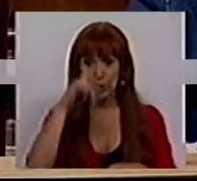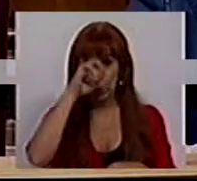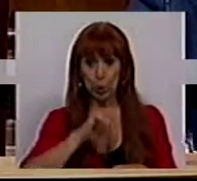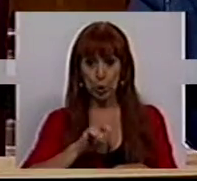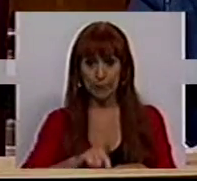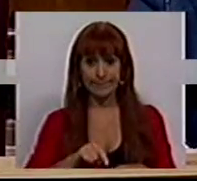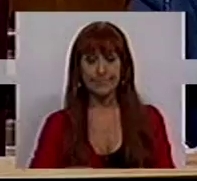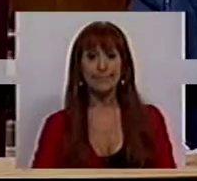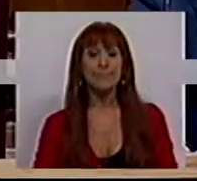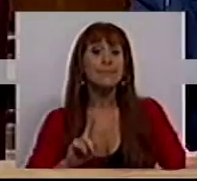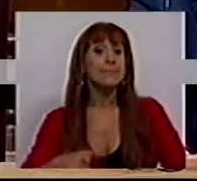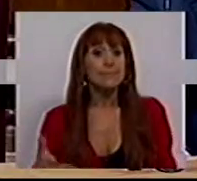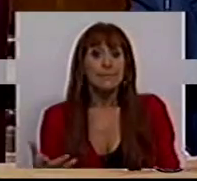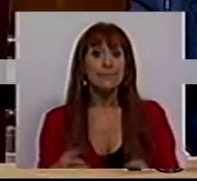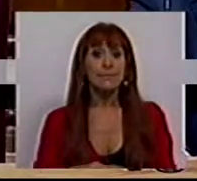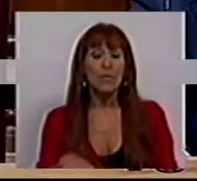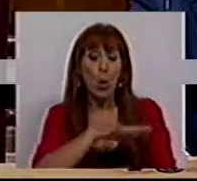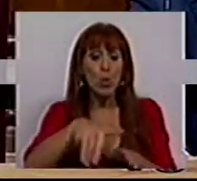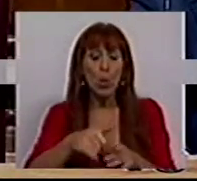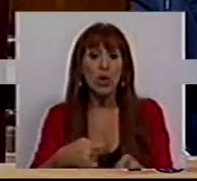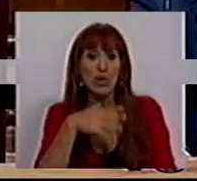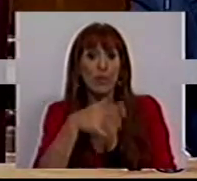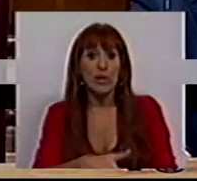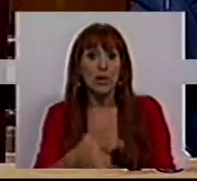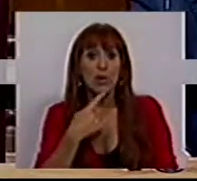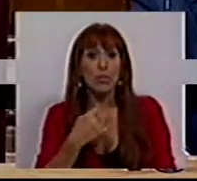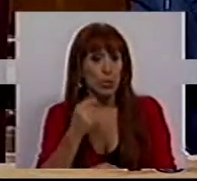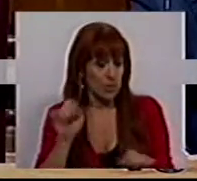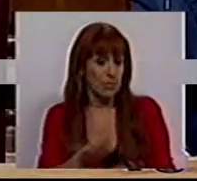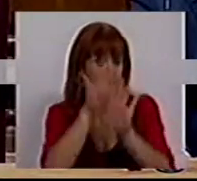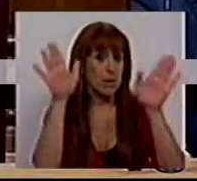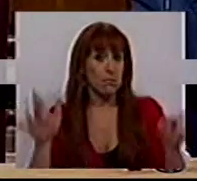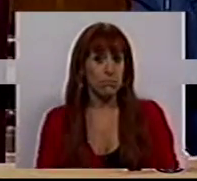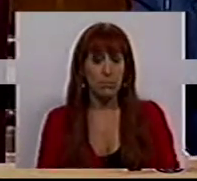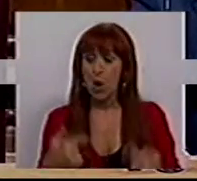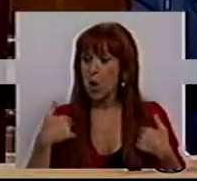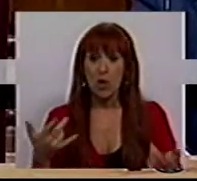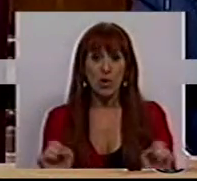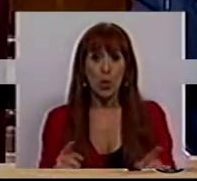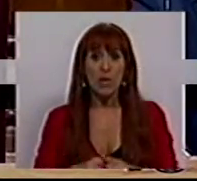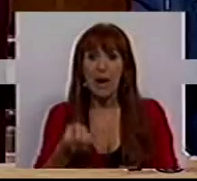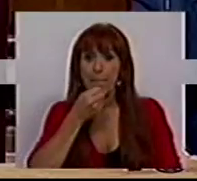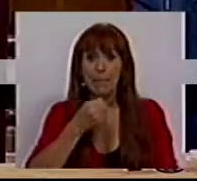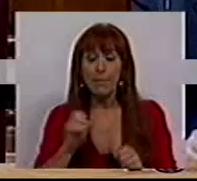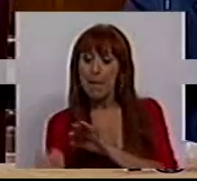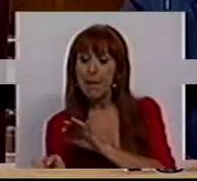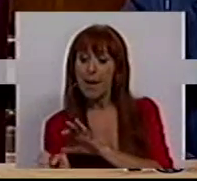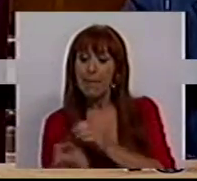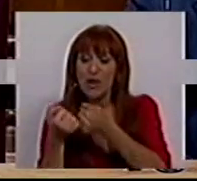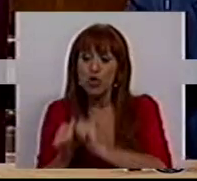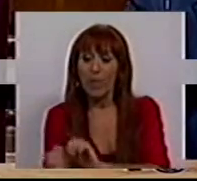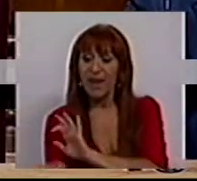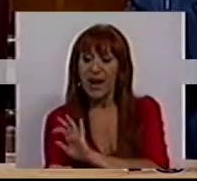recordou são, no contexto em que foram preferidas, muito explícitas. Não estamos a varrer para baixo do